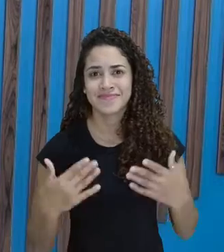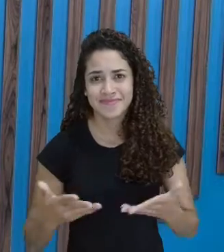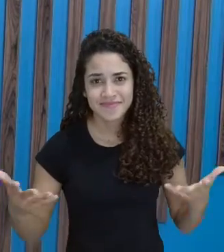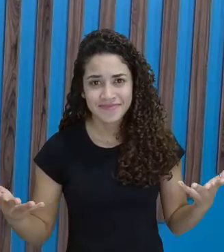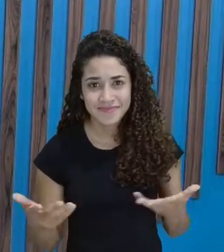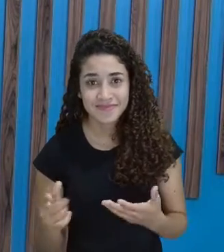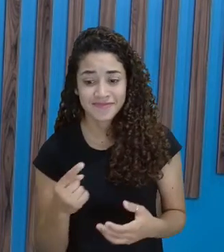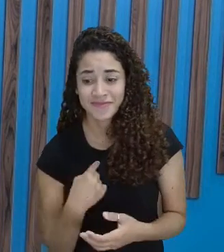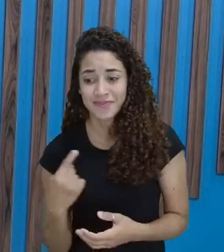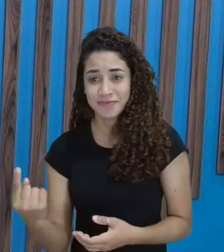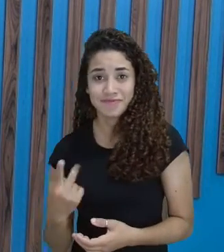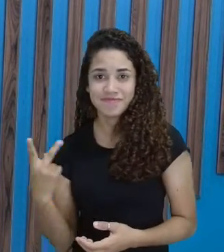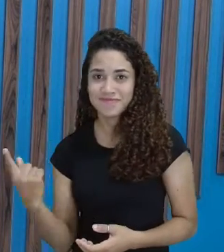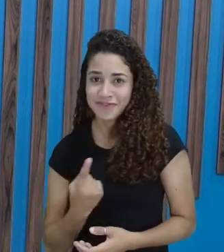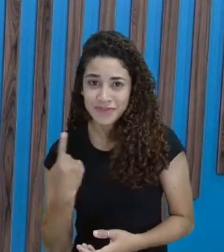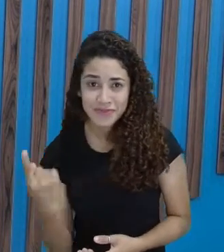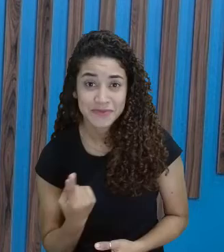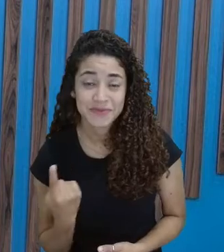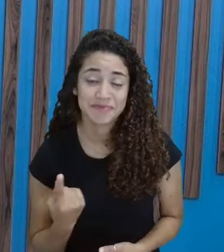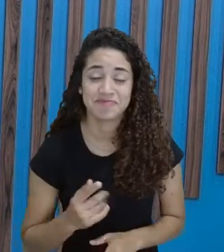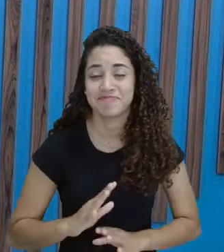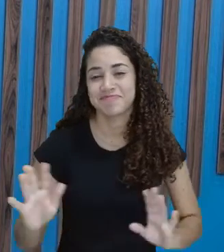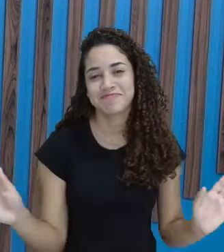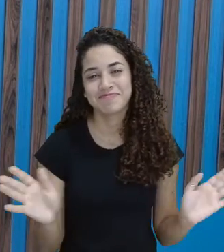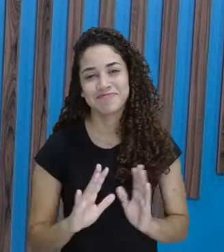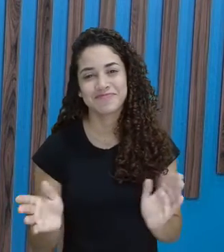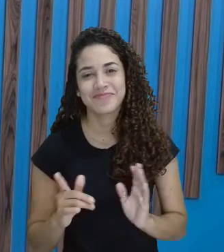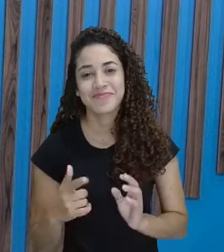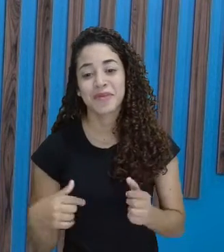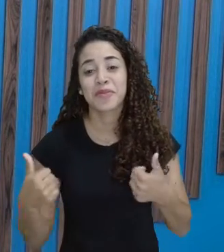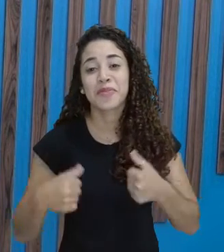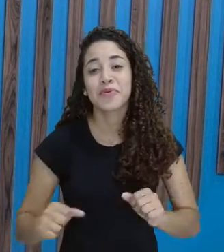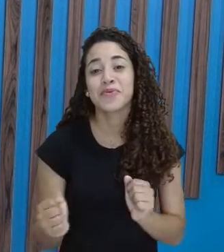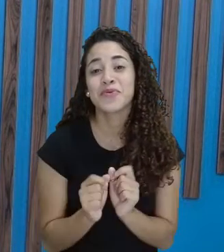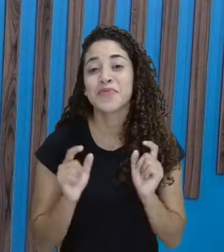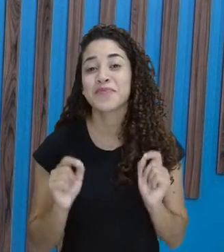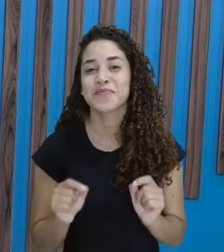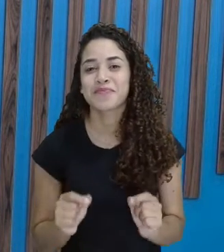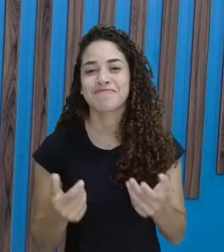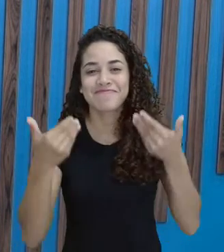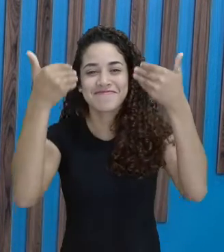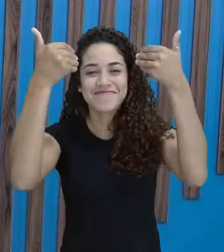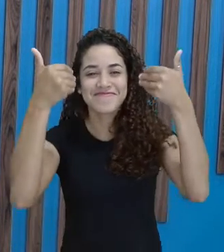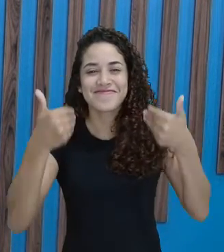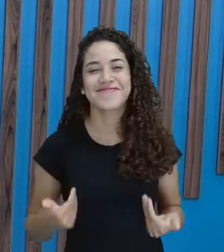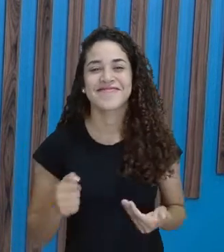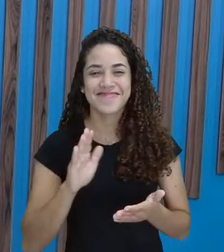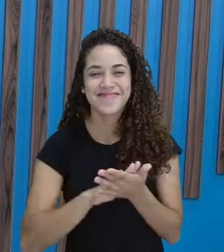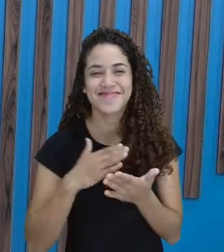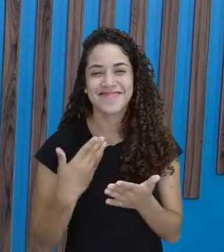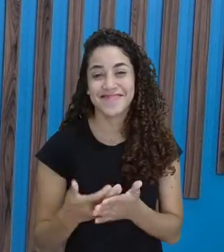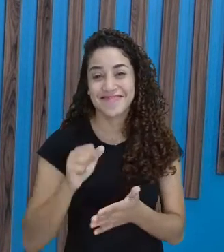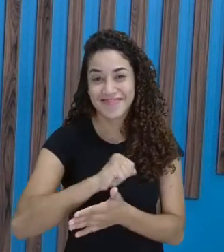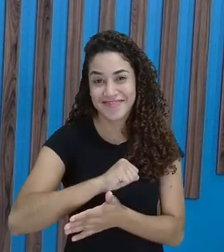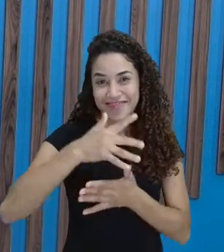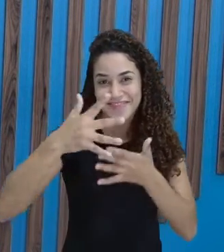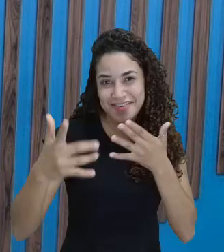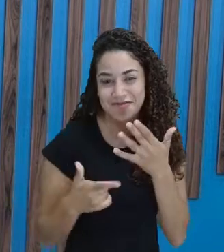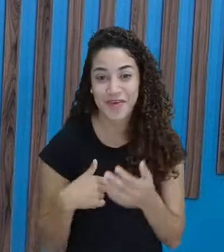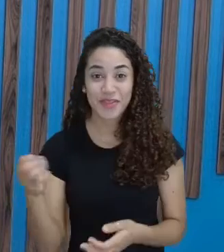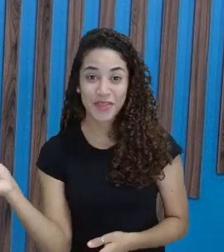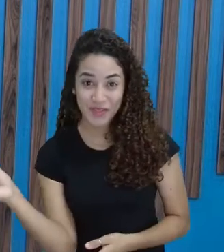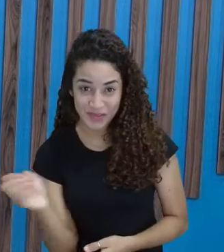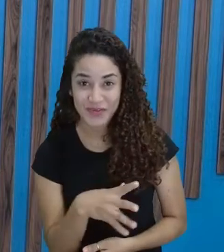a professora Kátia não estamos sós. Estamos com a nossa intérprete de Libras, que é